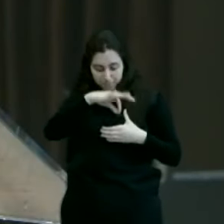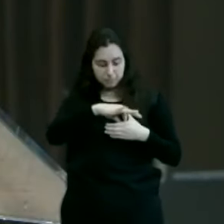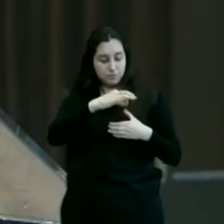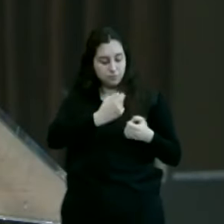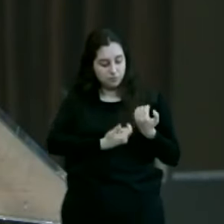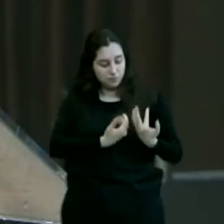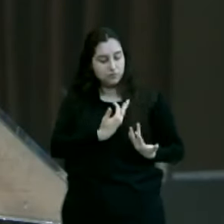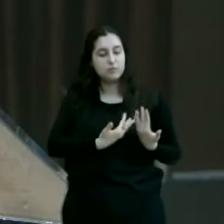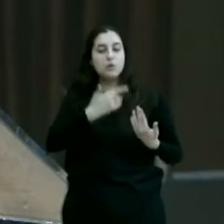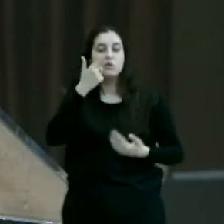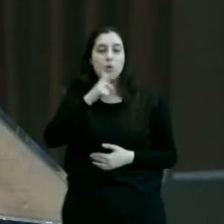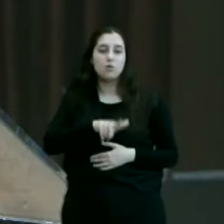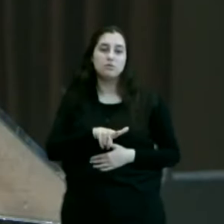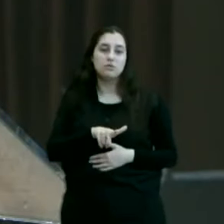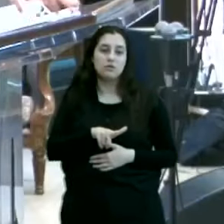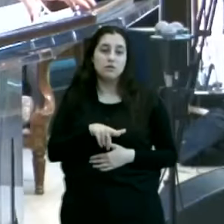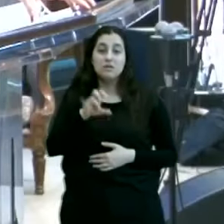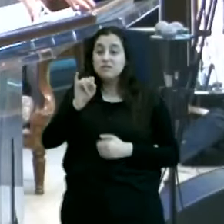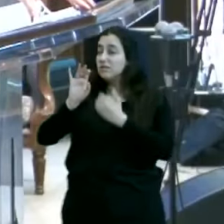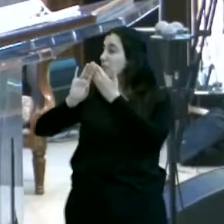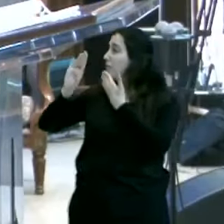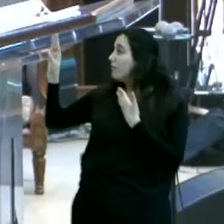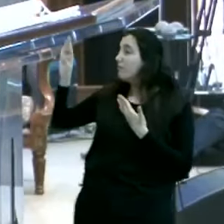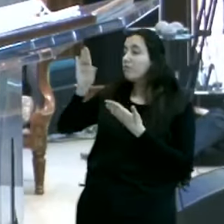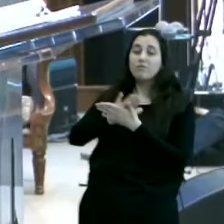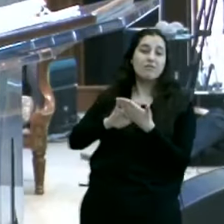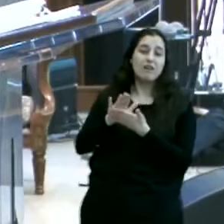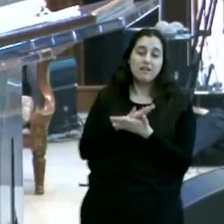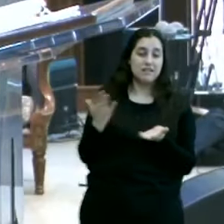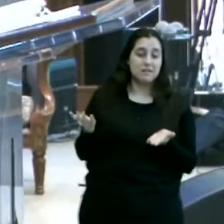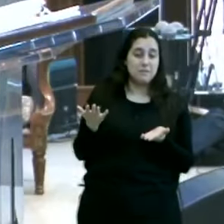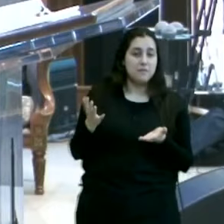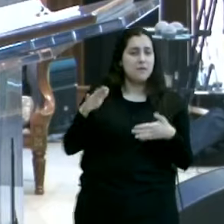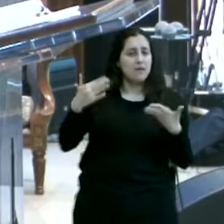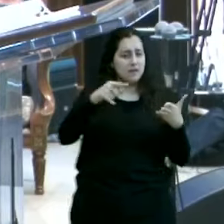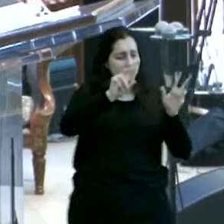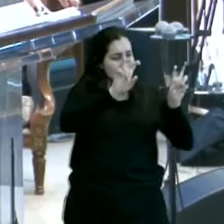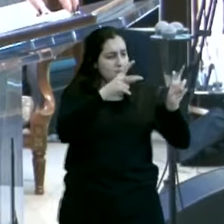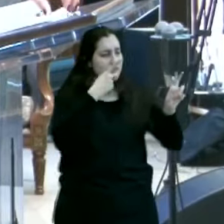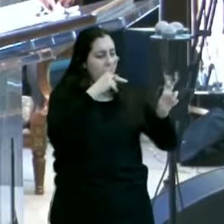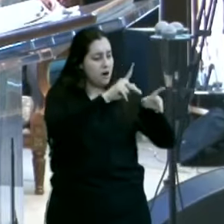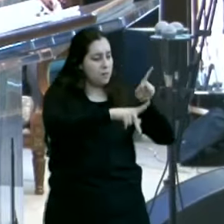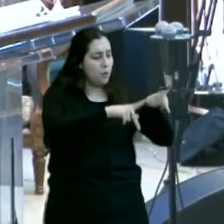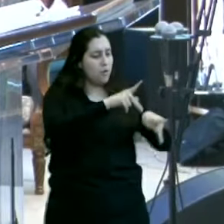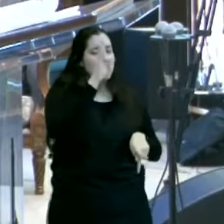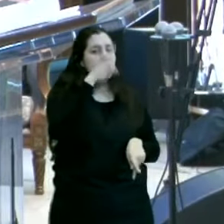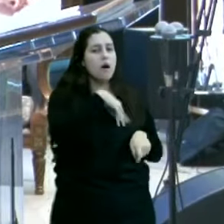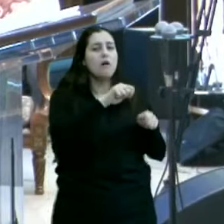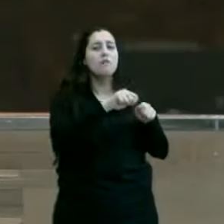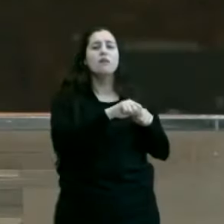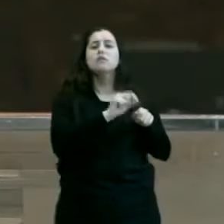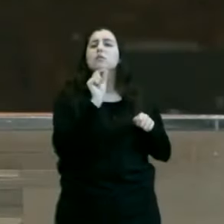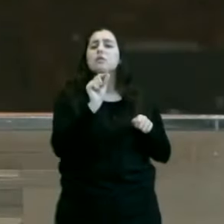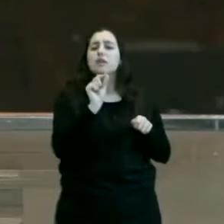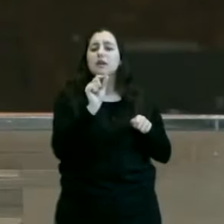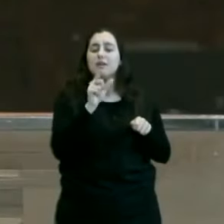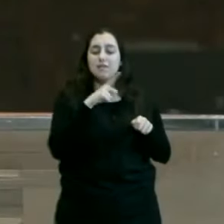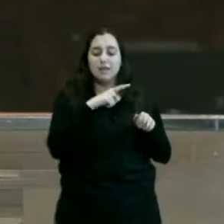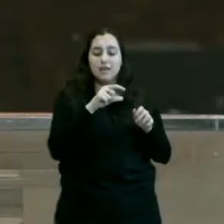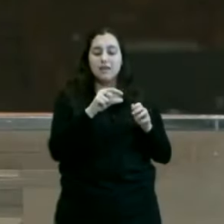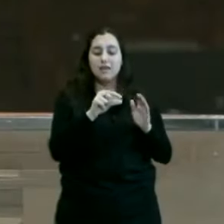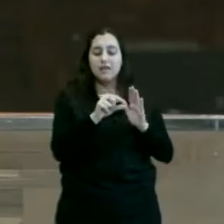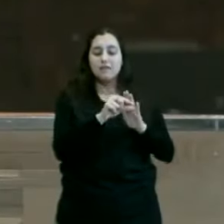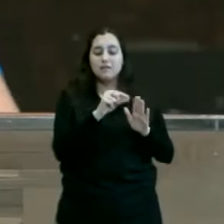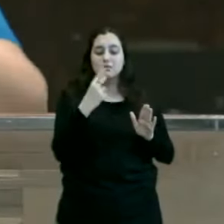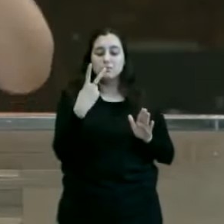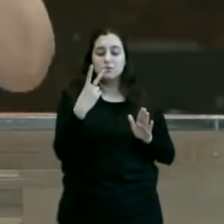fazer no nosso coração. Mas o povo fez o que era mal. O que o povo estava fazendo? Nós vemos no versículo 2 ao versículo